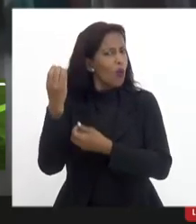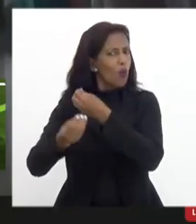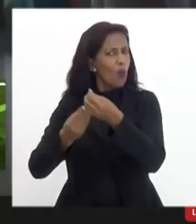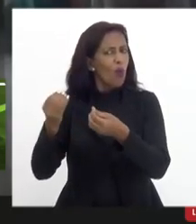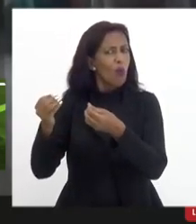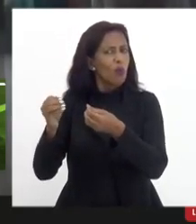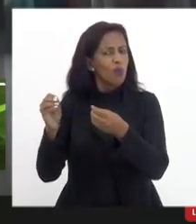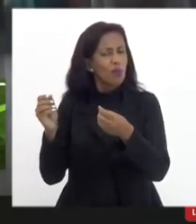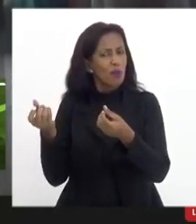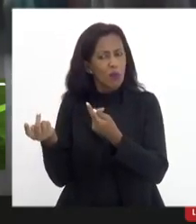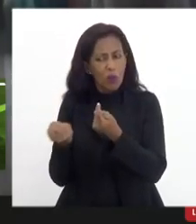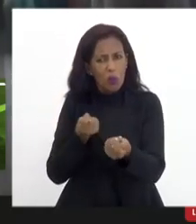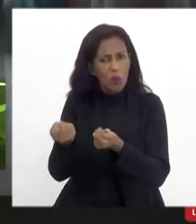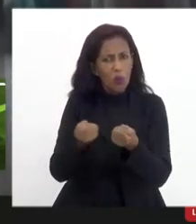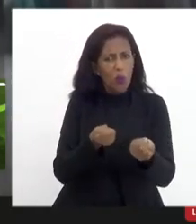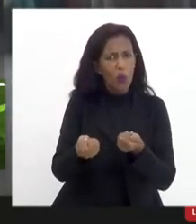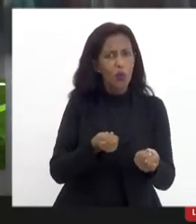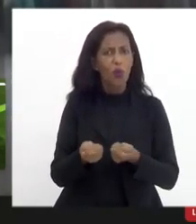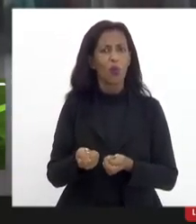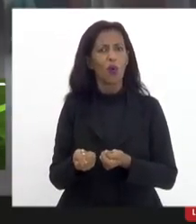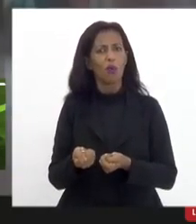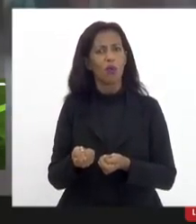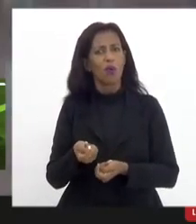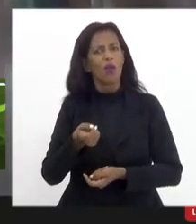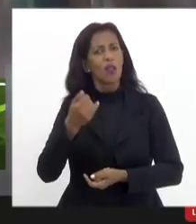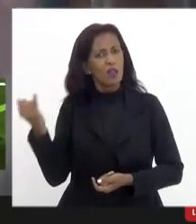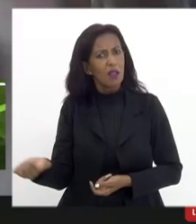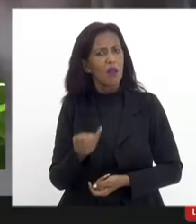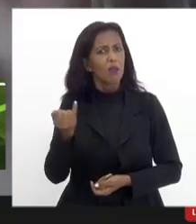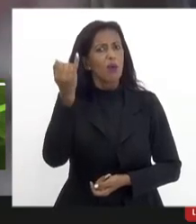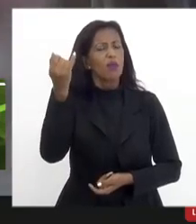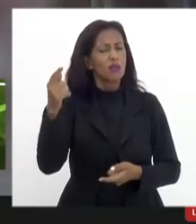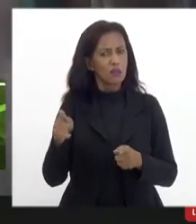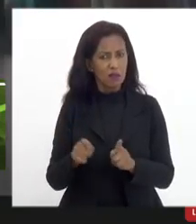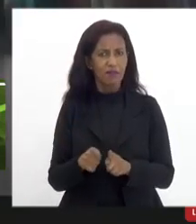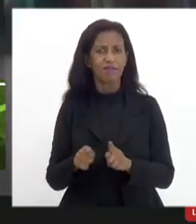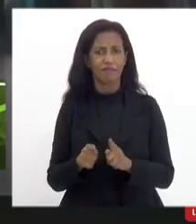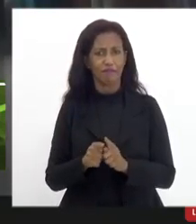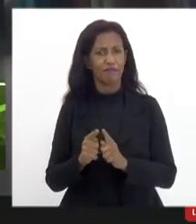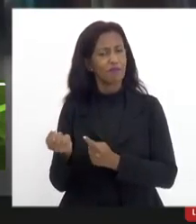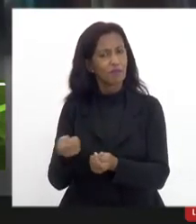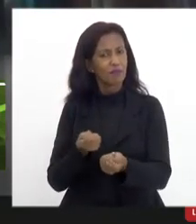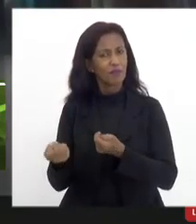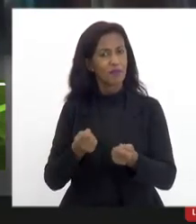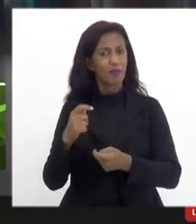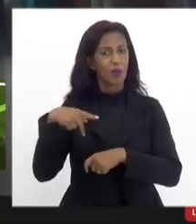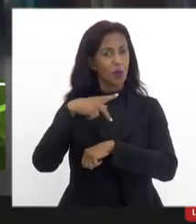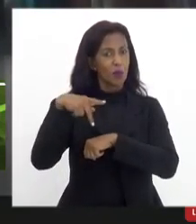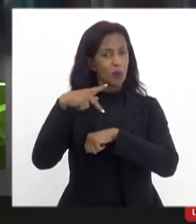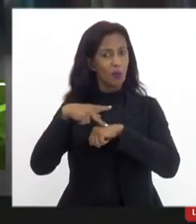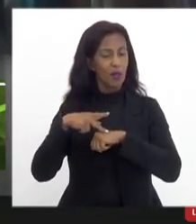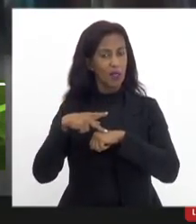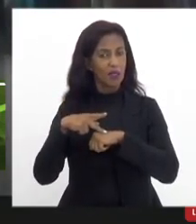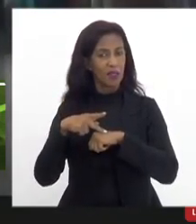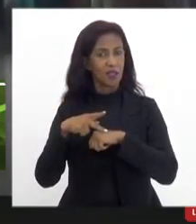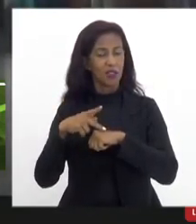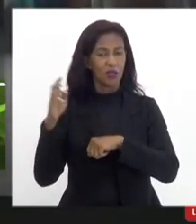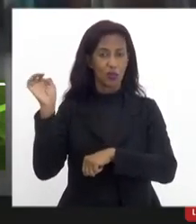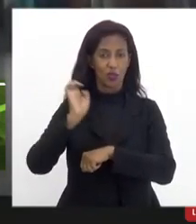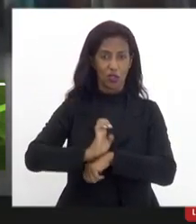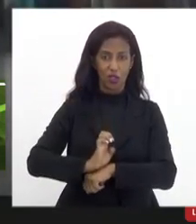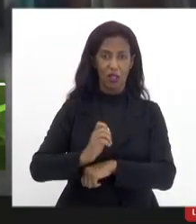de caráter econômico que não é desprezível de forma alguma para a economia do nosso país, do nosso estado,